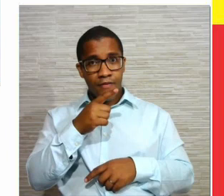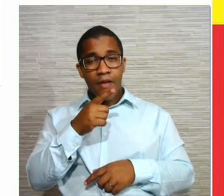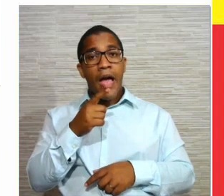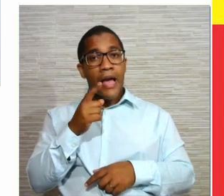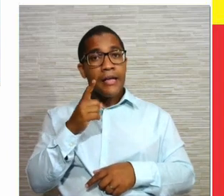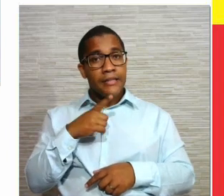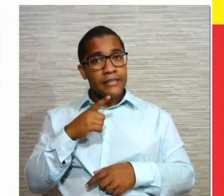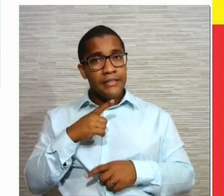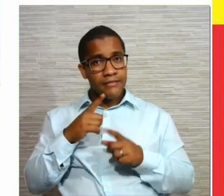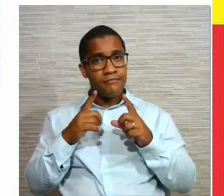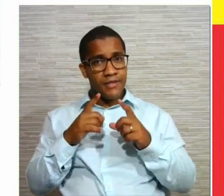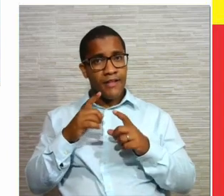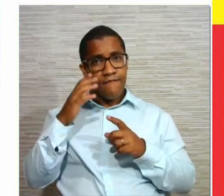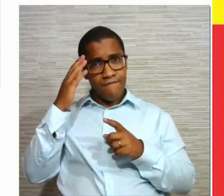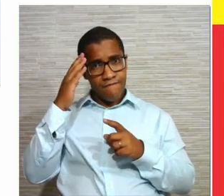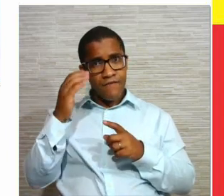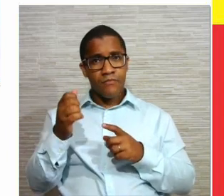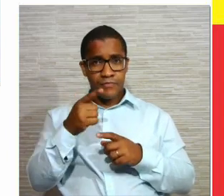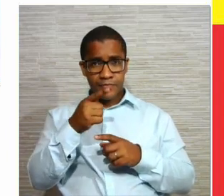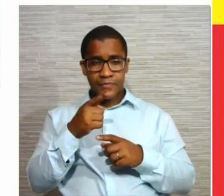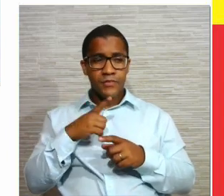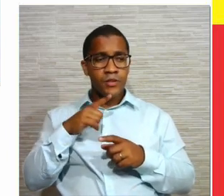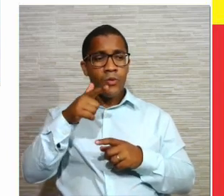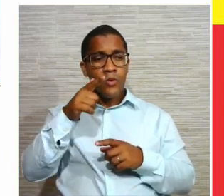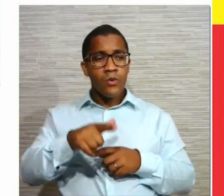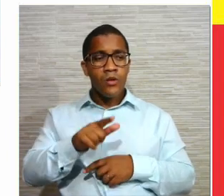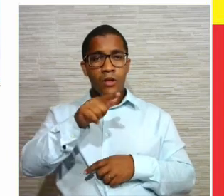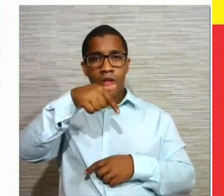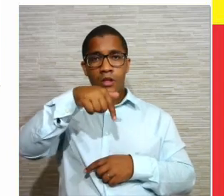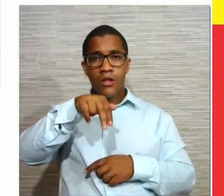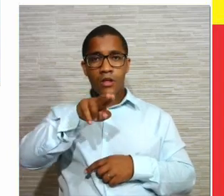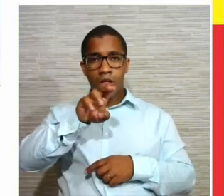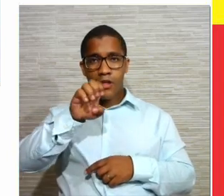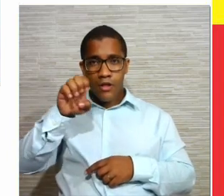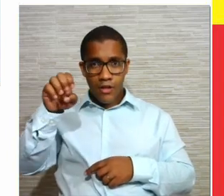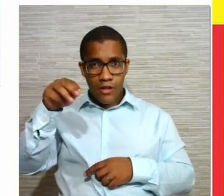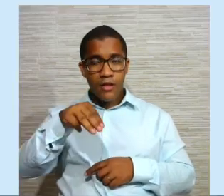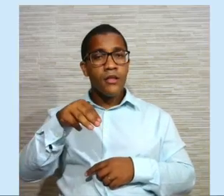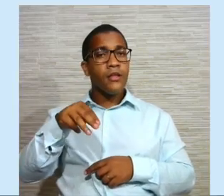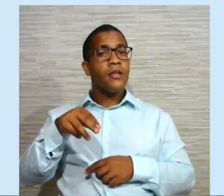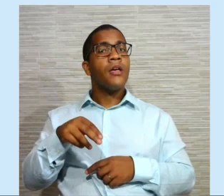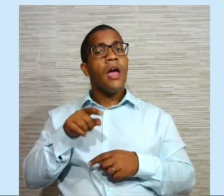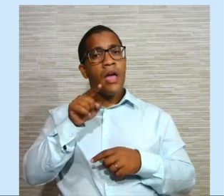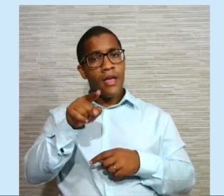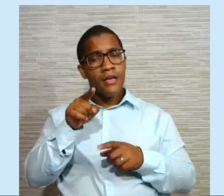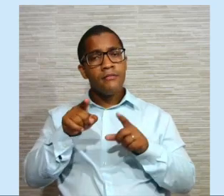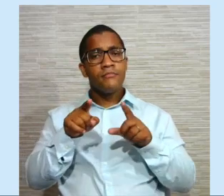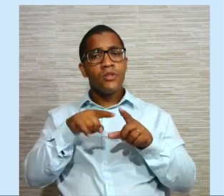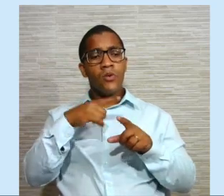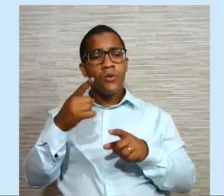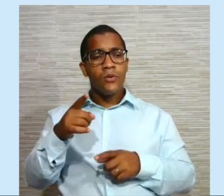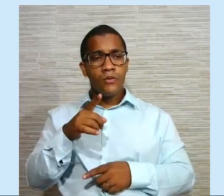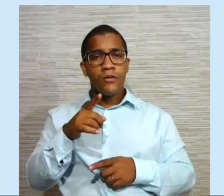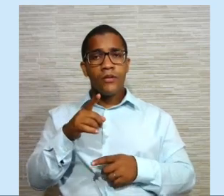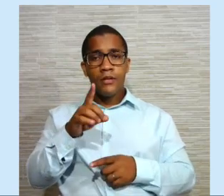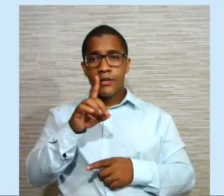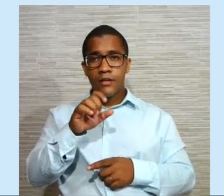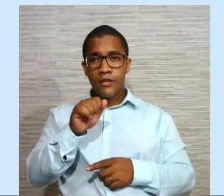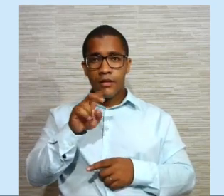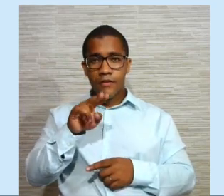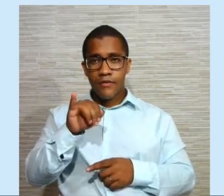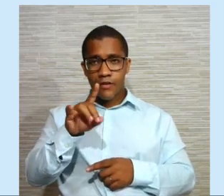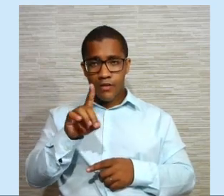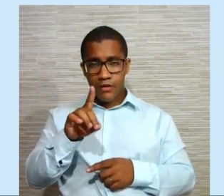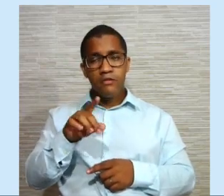a maquiagem deles, que era bastante forte. Tivemos também o Queen, né, com Freddie Mercury, e David Bowie, como